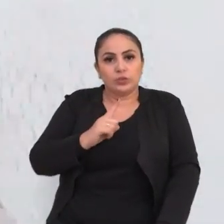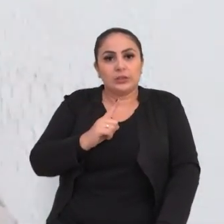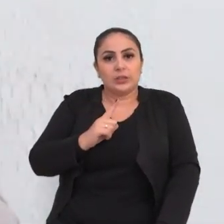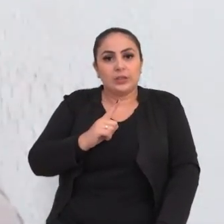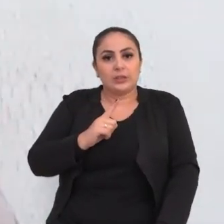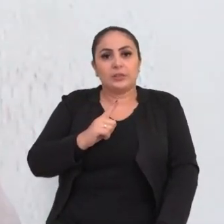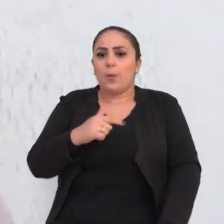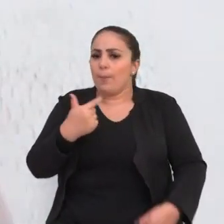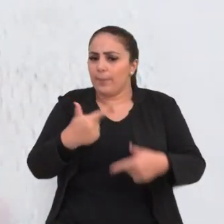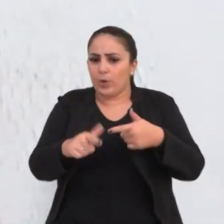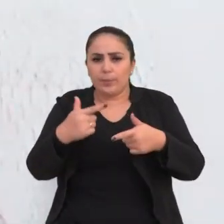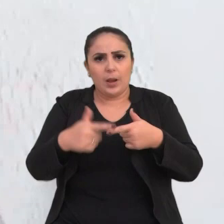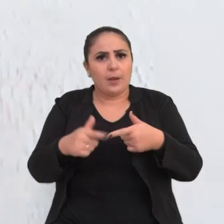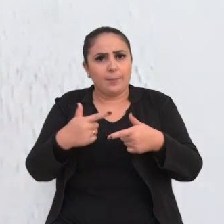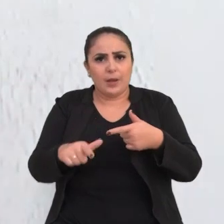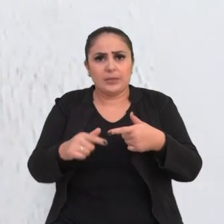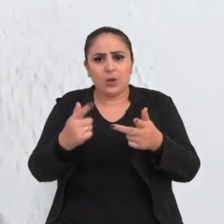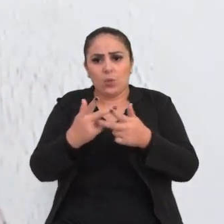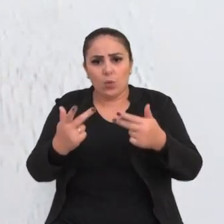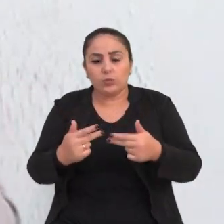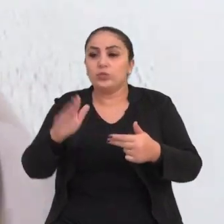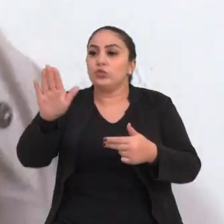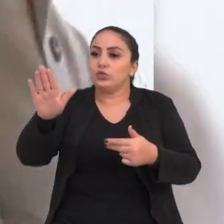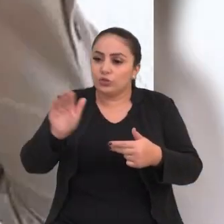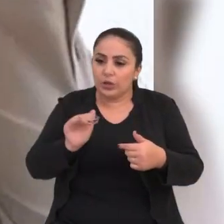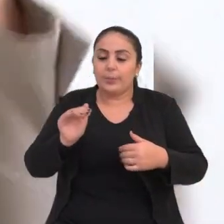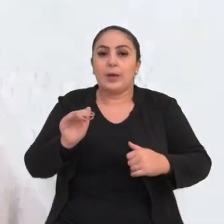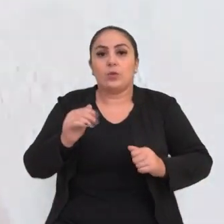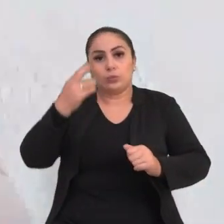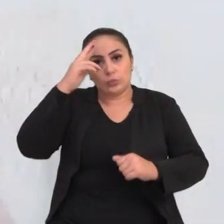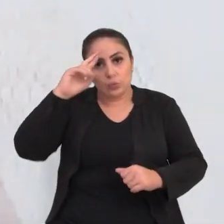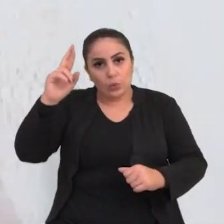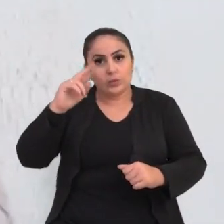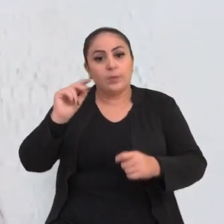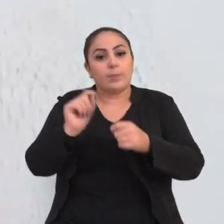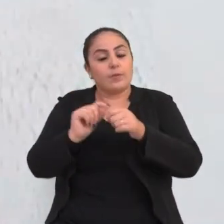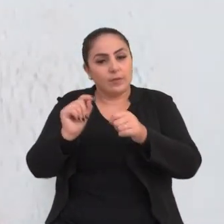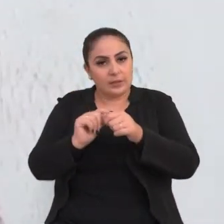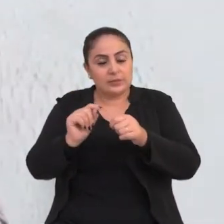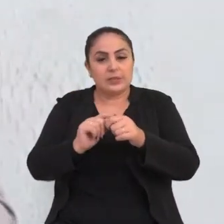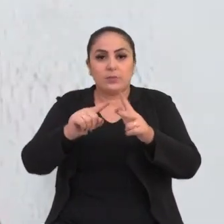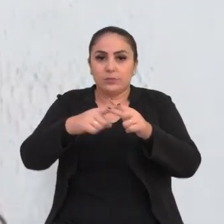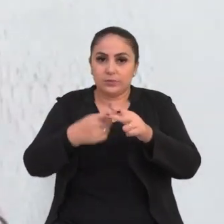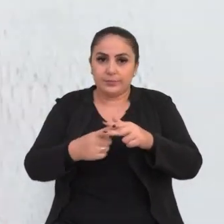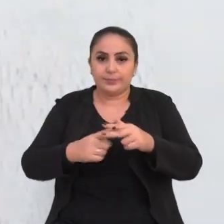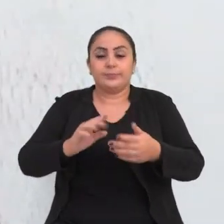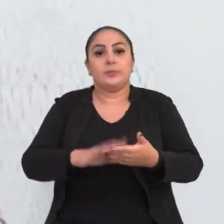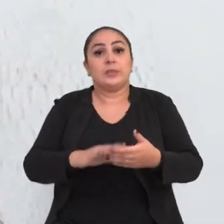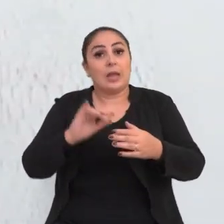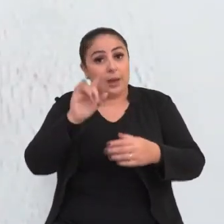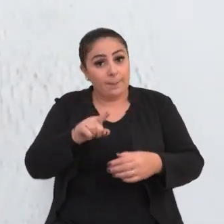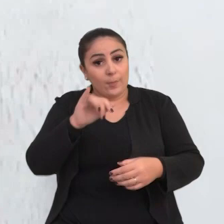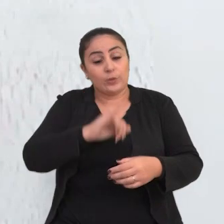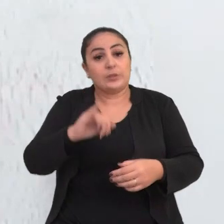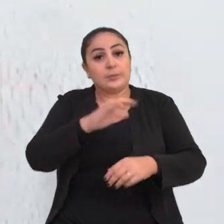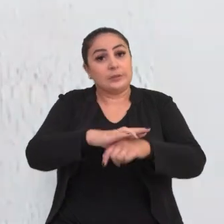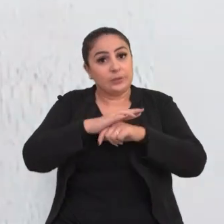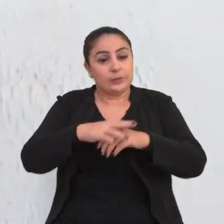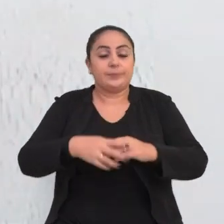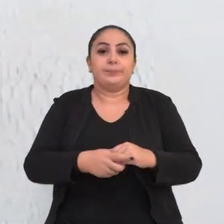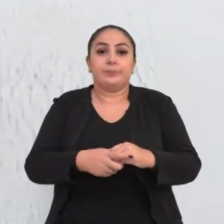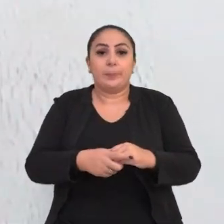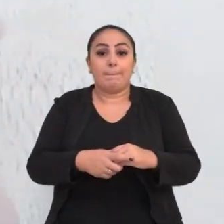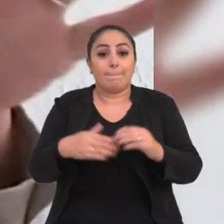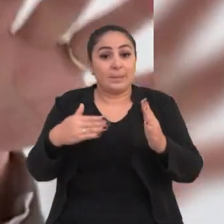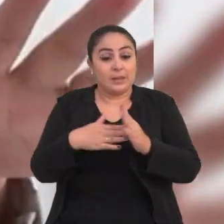dos veículos, deu um problema de fábrica em algum veículo, eles chamam esses proprietários para fazer esse conserto, né, que é importante para a